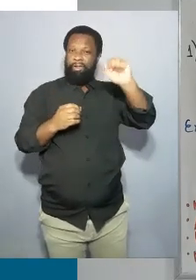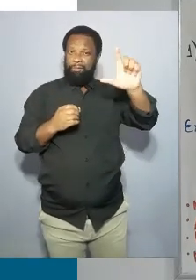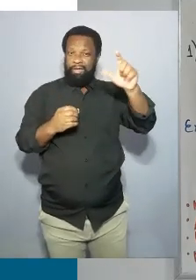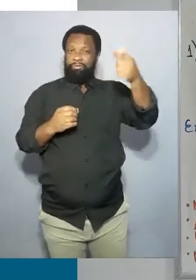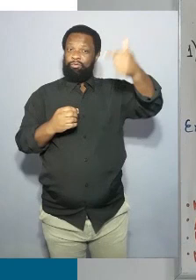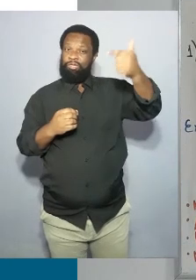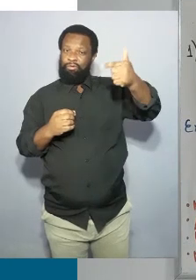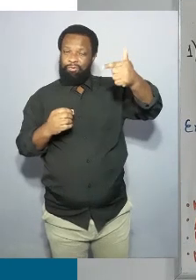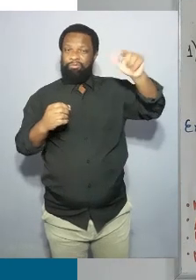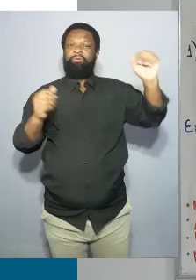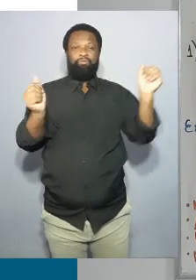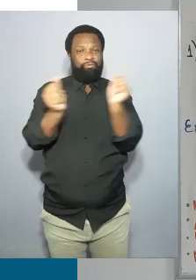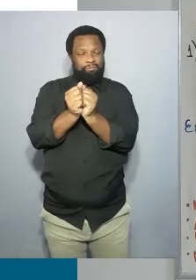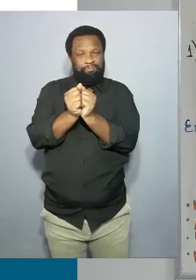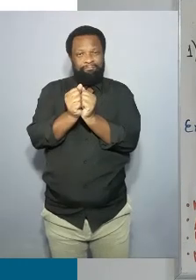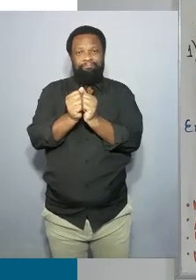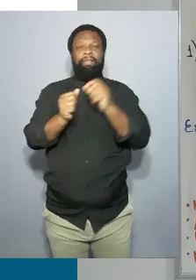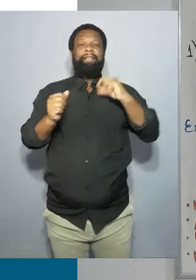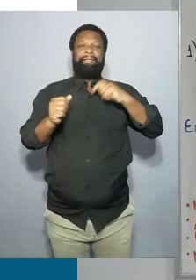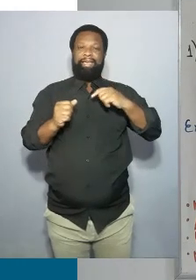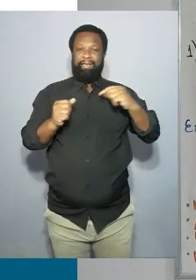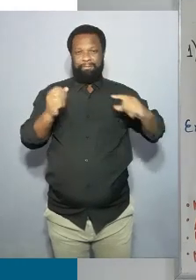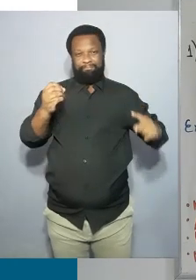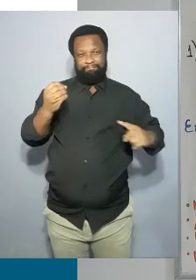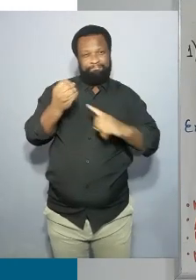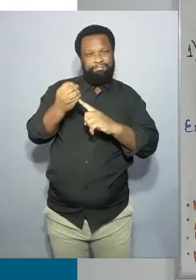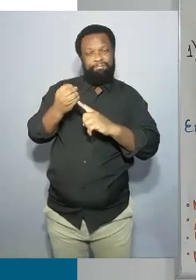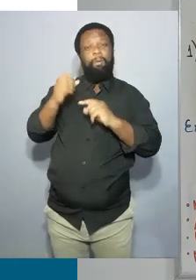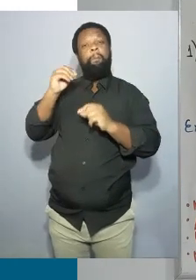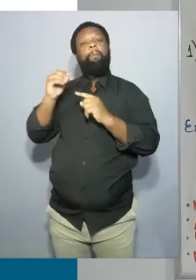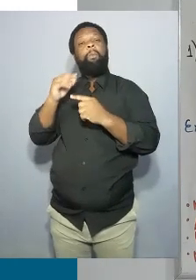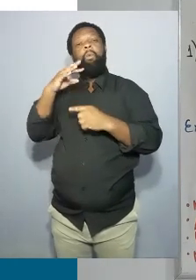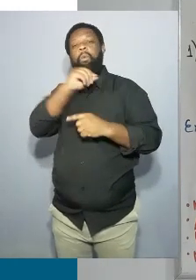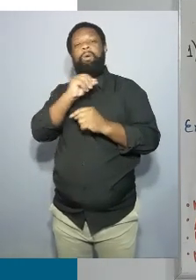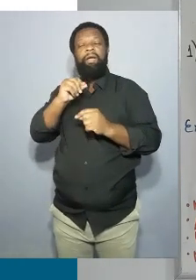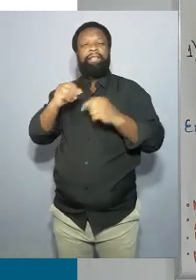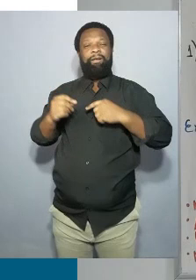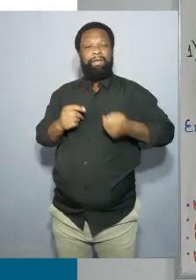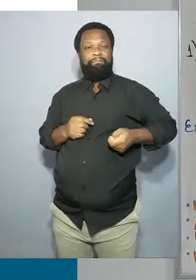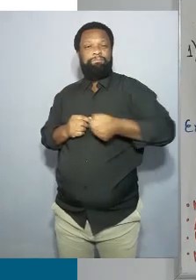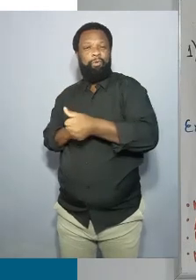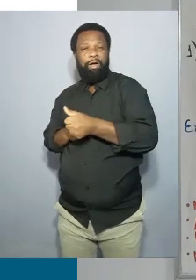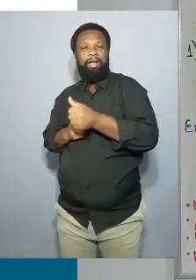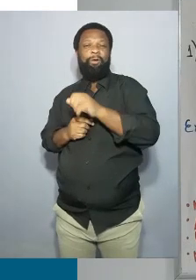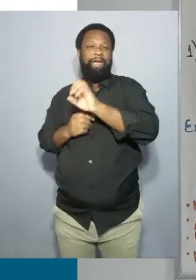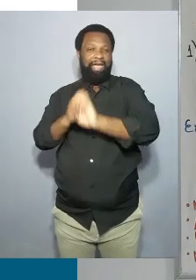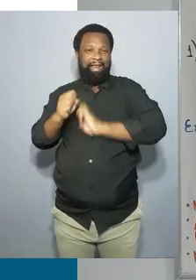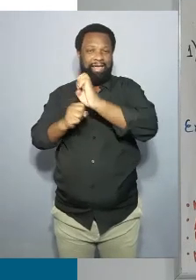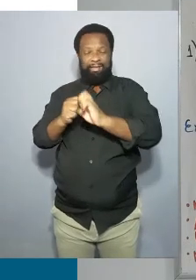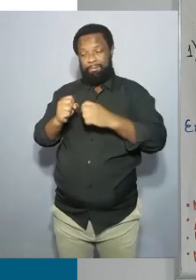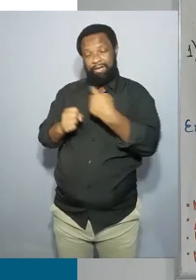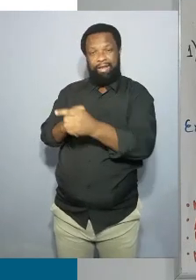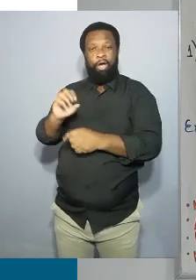alumínio. Esse átomo de alumínio, coloquei uma setinha para cá, indicando que ele está doando esse elétron para o